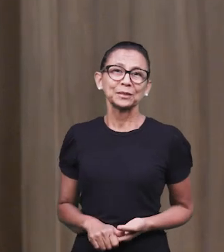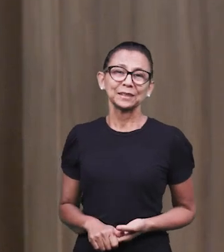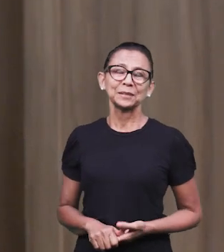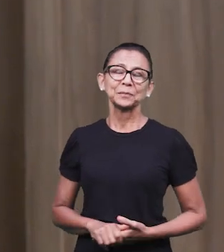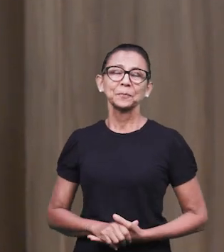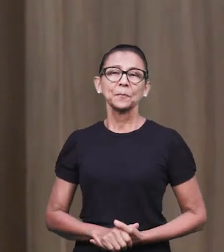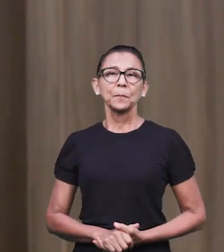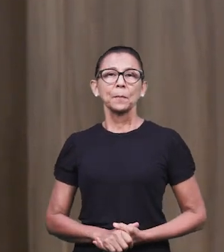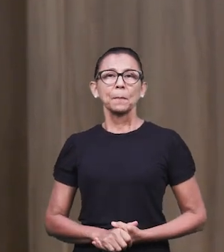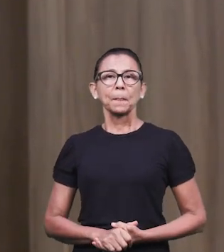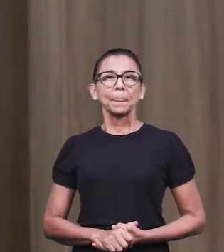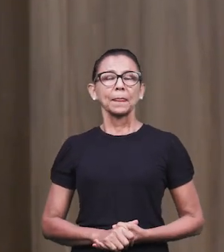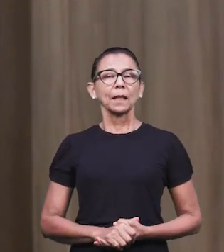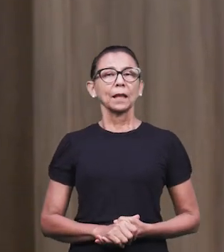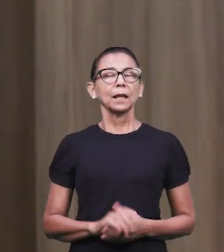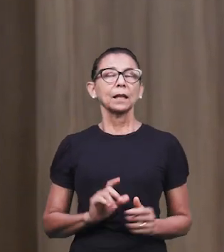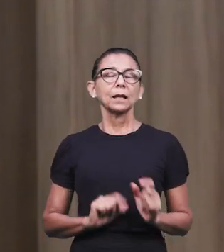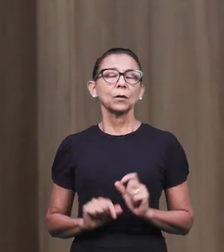programa anterior.